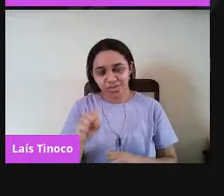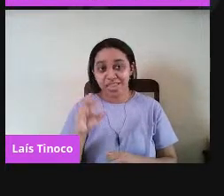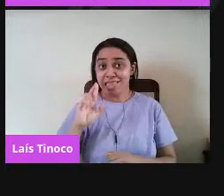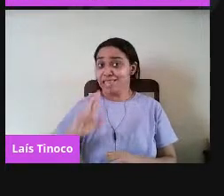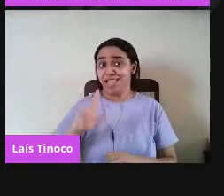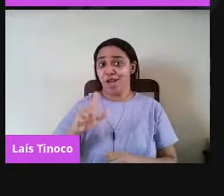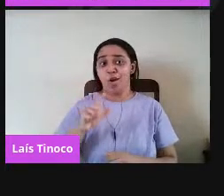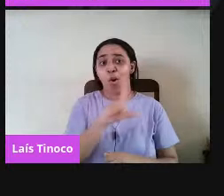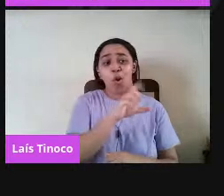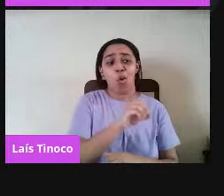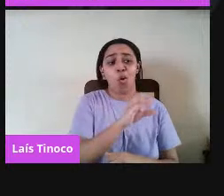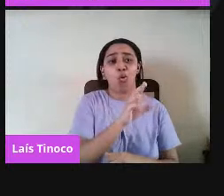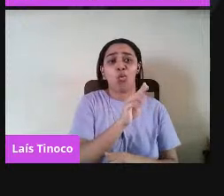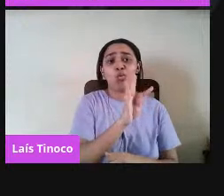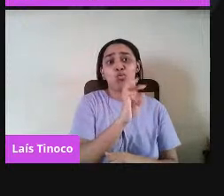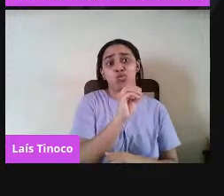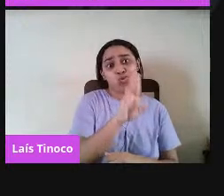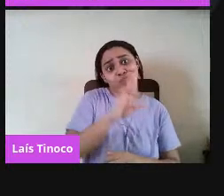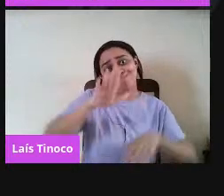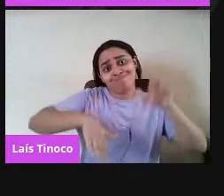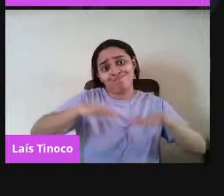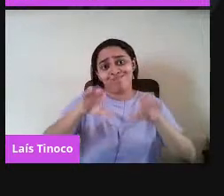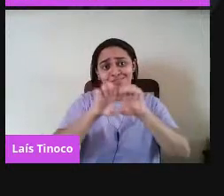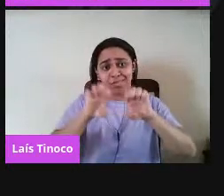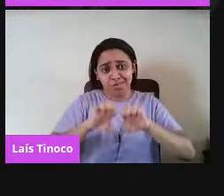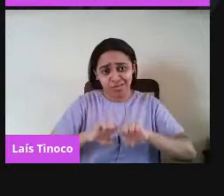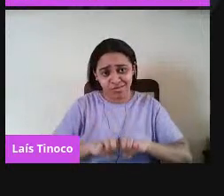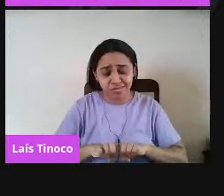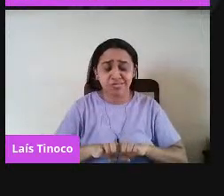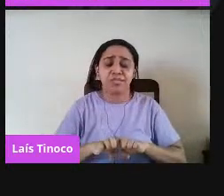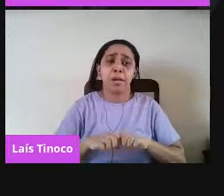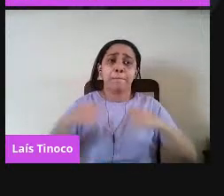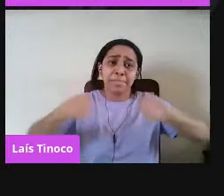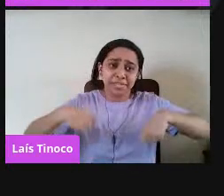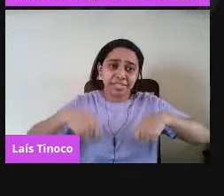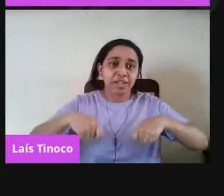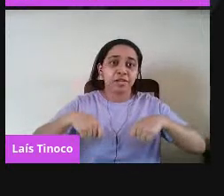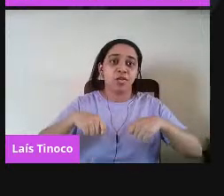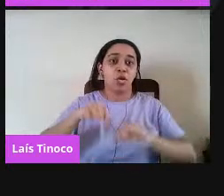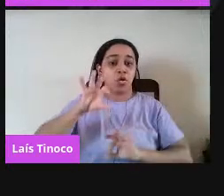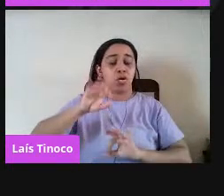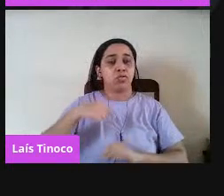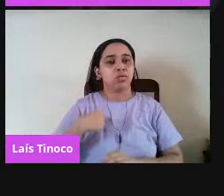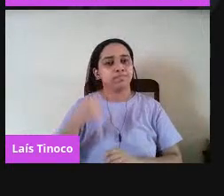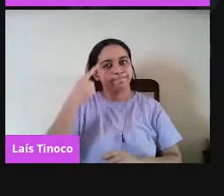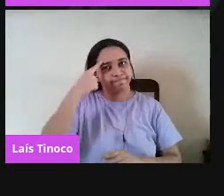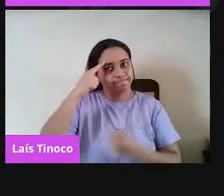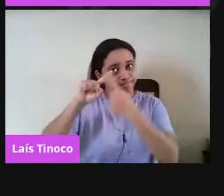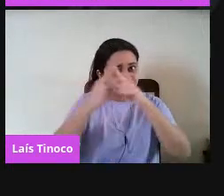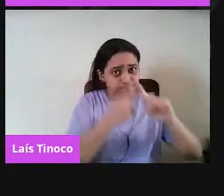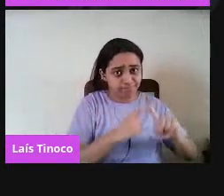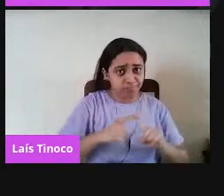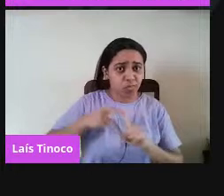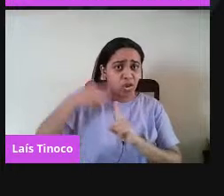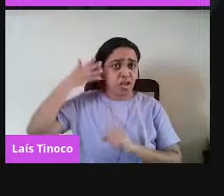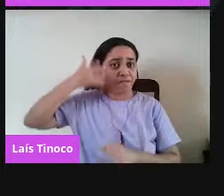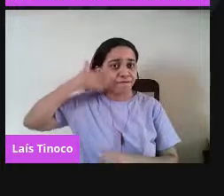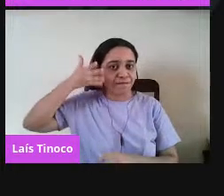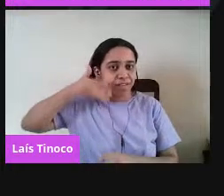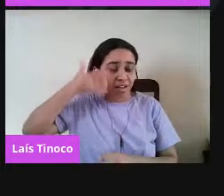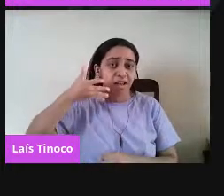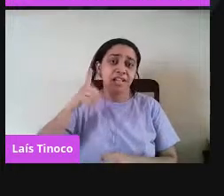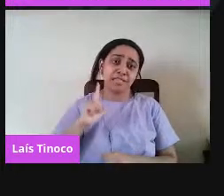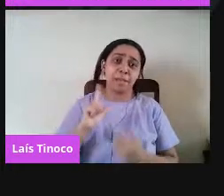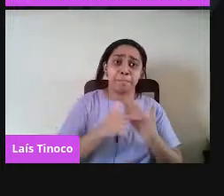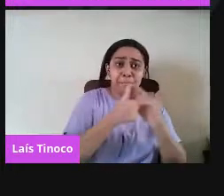trazendo essas instâncias e conforme a gente organize o nosso discurso, eles poderão estar ali com o papel de locutor,